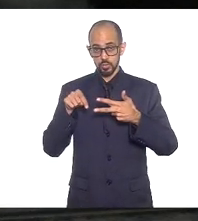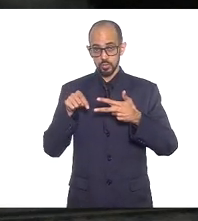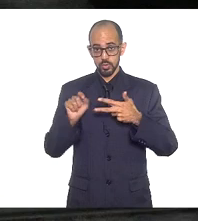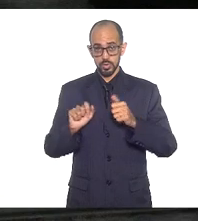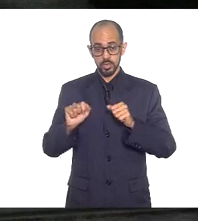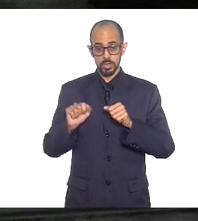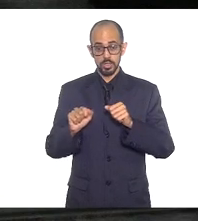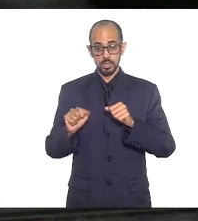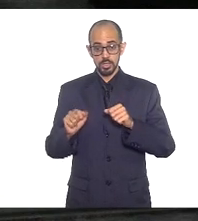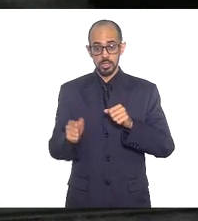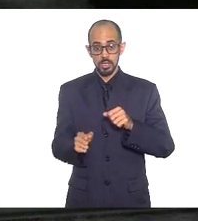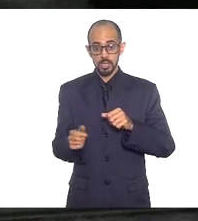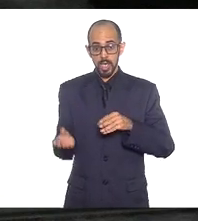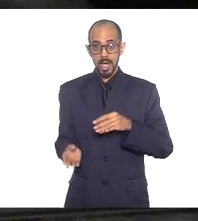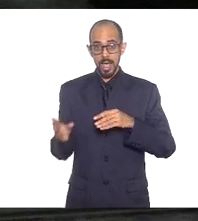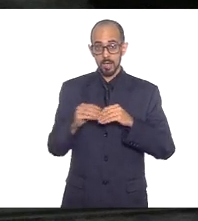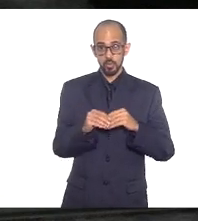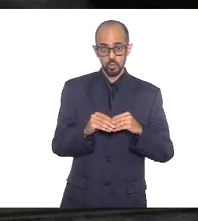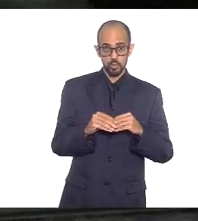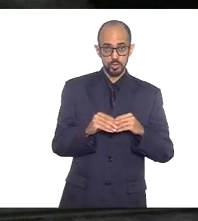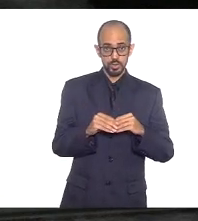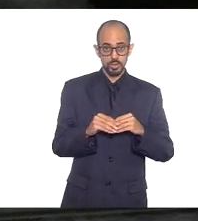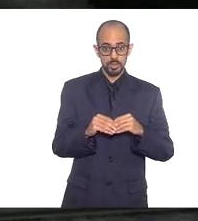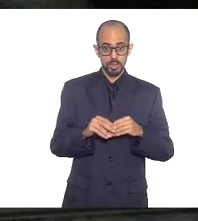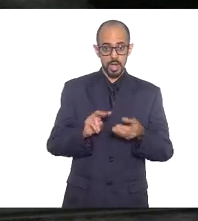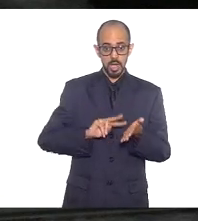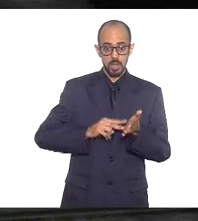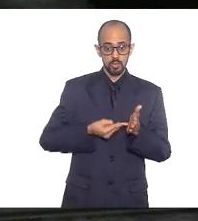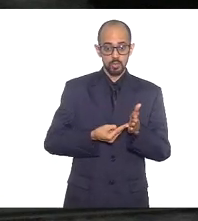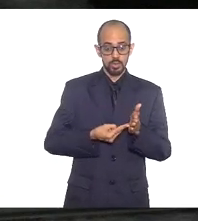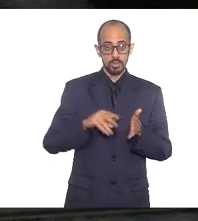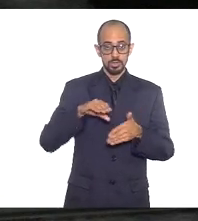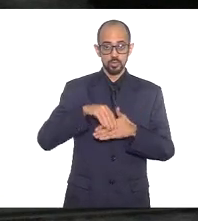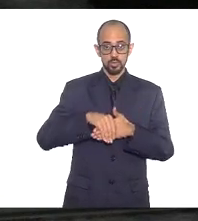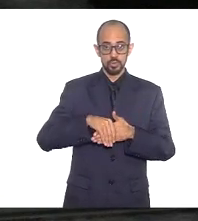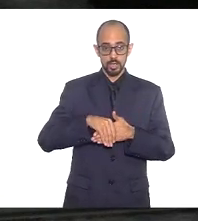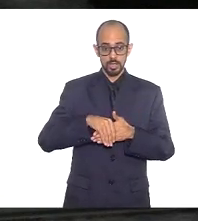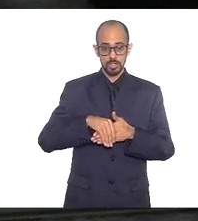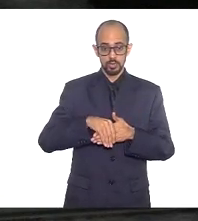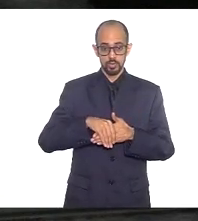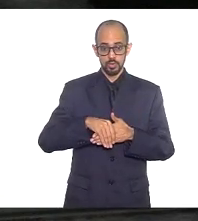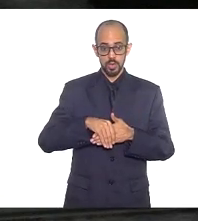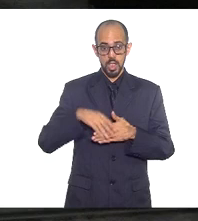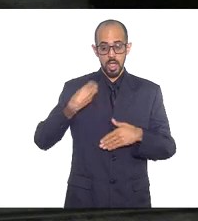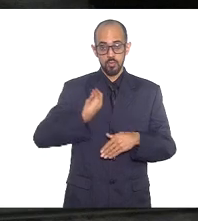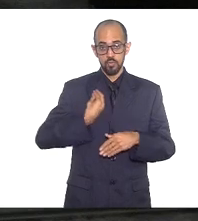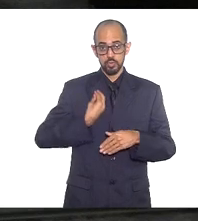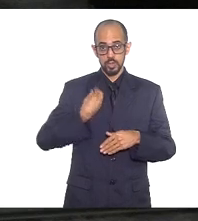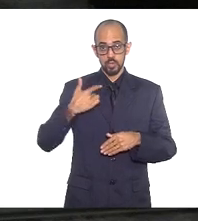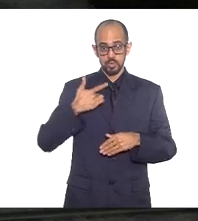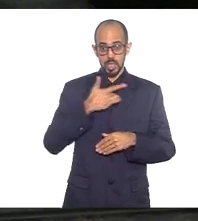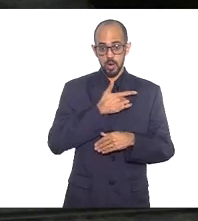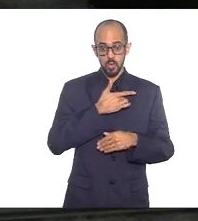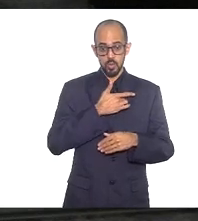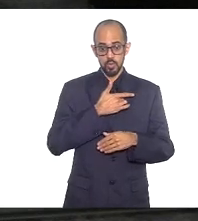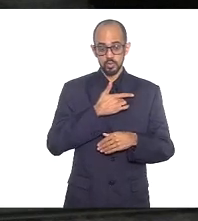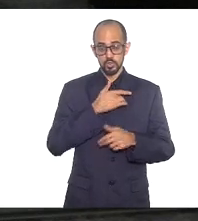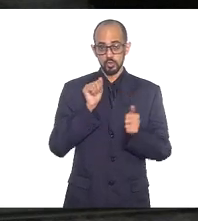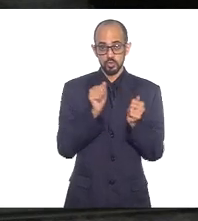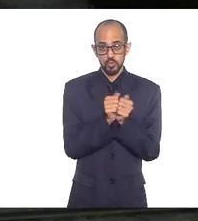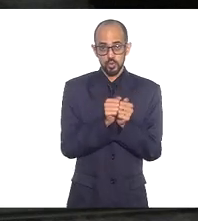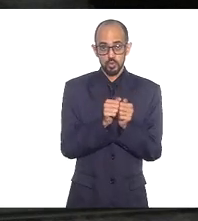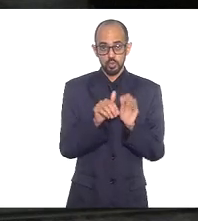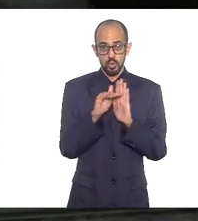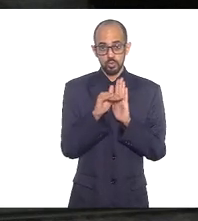fosse incluído na atualização dos anexos a função saúde entre os programas